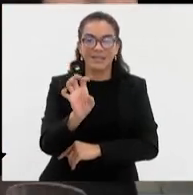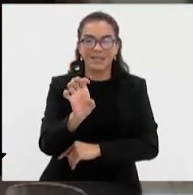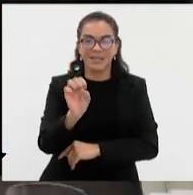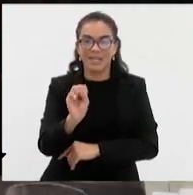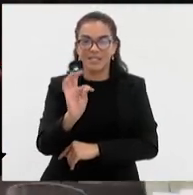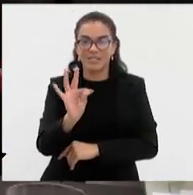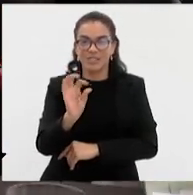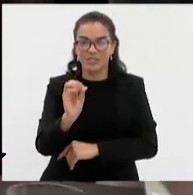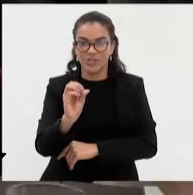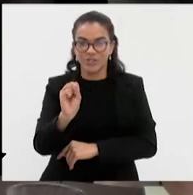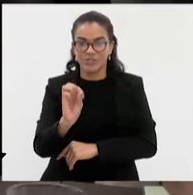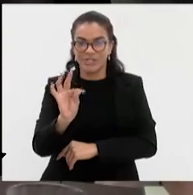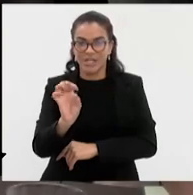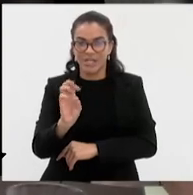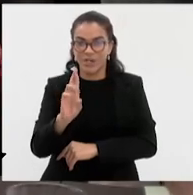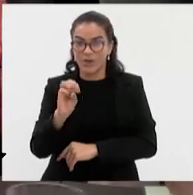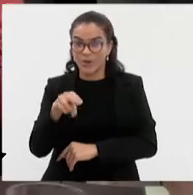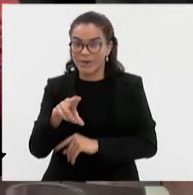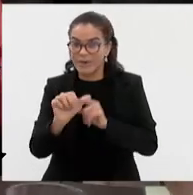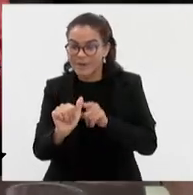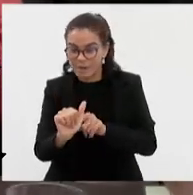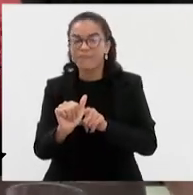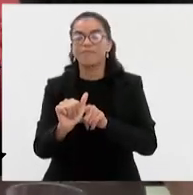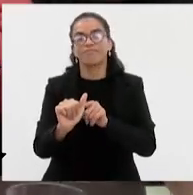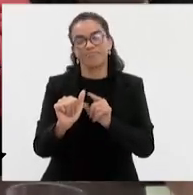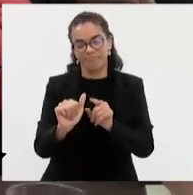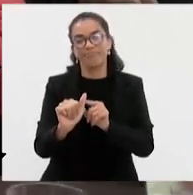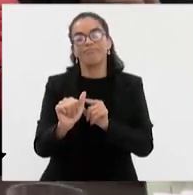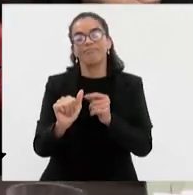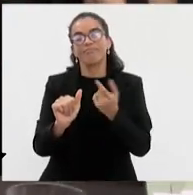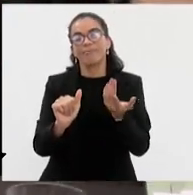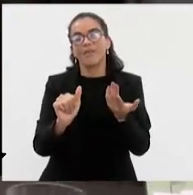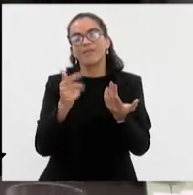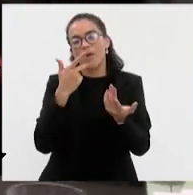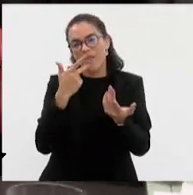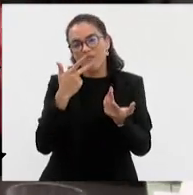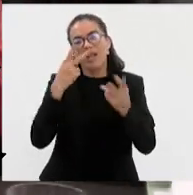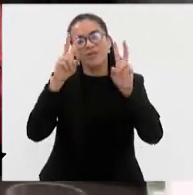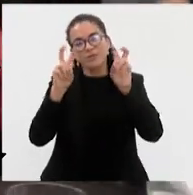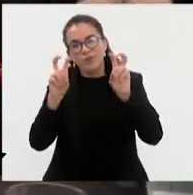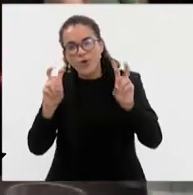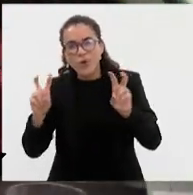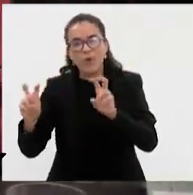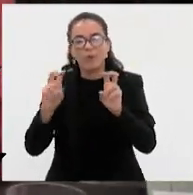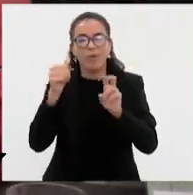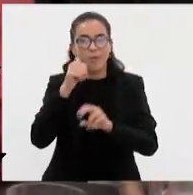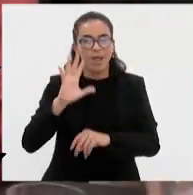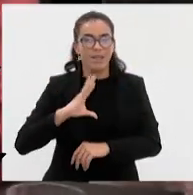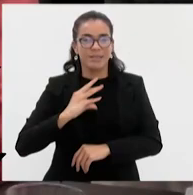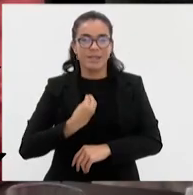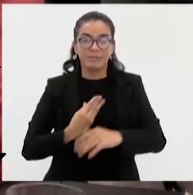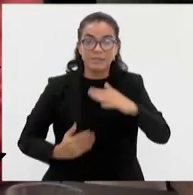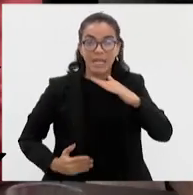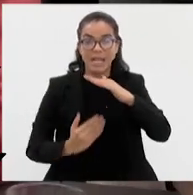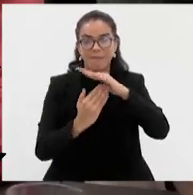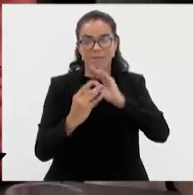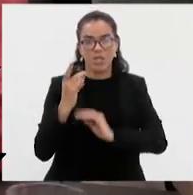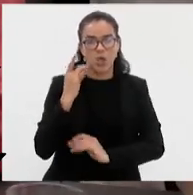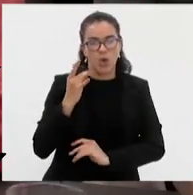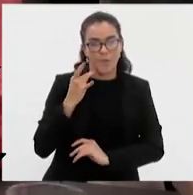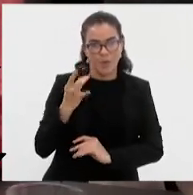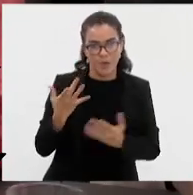testosterona. Então, inclusive, eles fazem menção àquilo que as mulheres trans podem ter no organismo. Então, eu faço